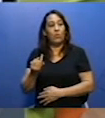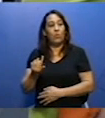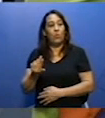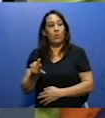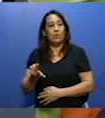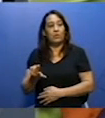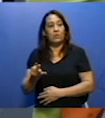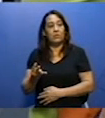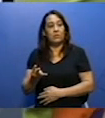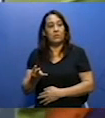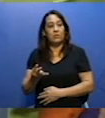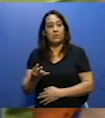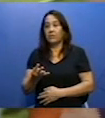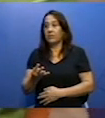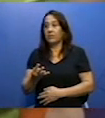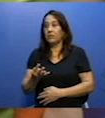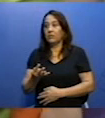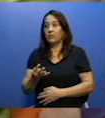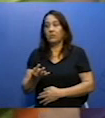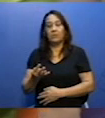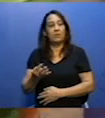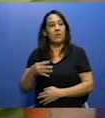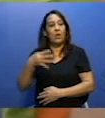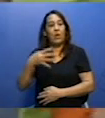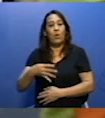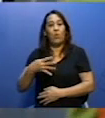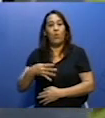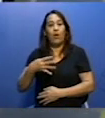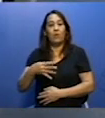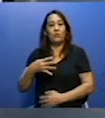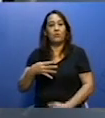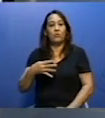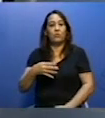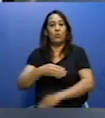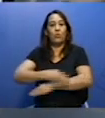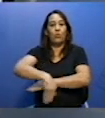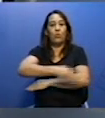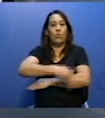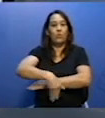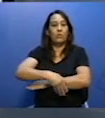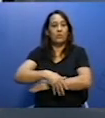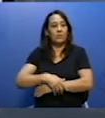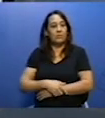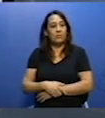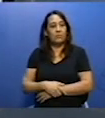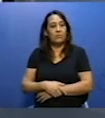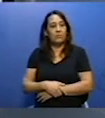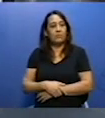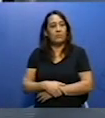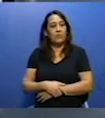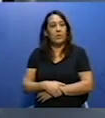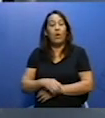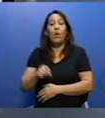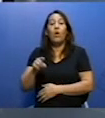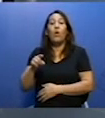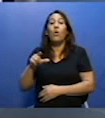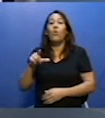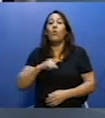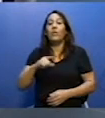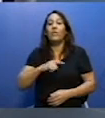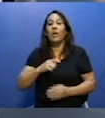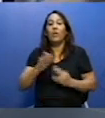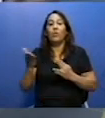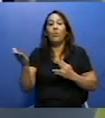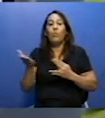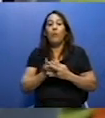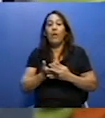Uma, duas, três, quatro. Quatro ruas. O que há entre essas